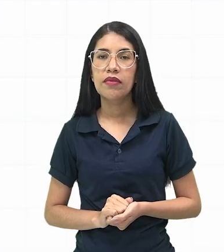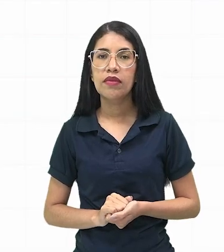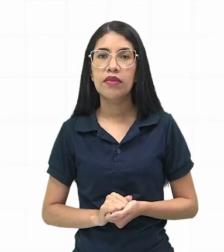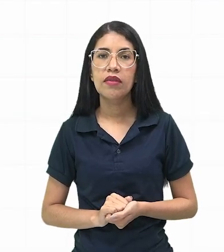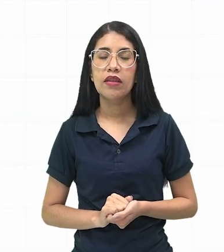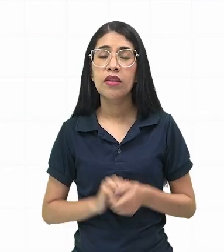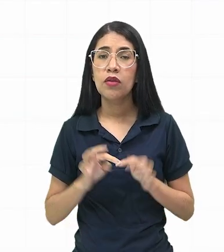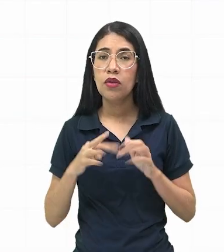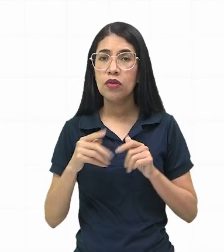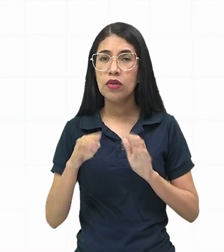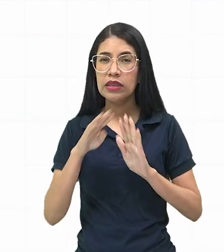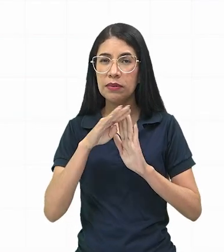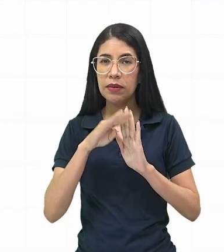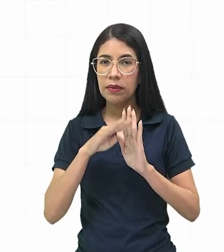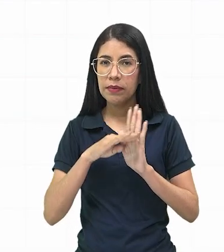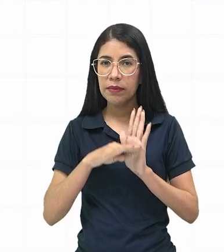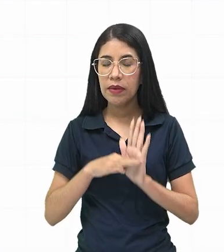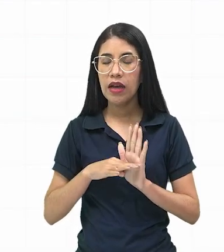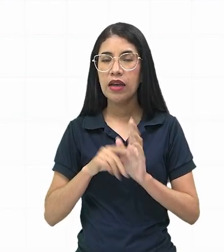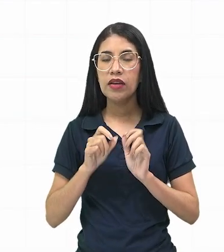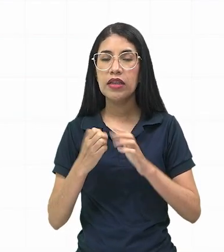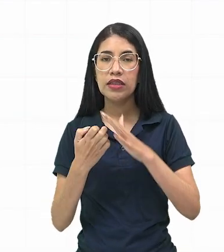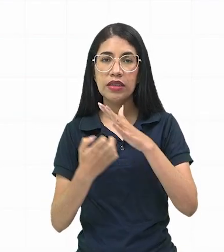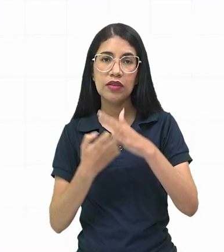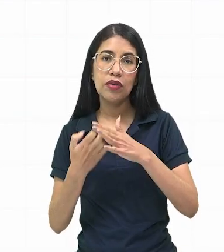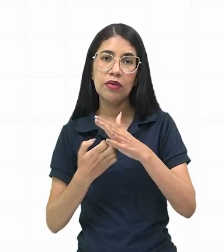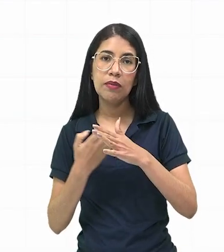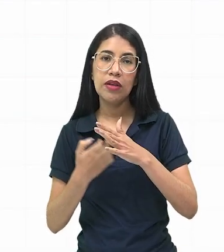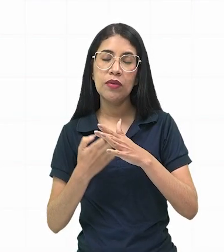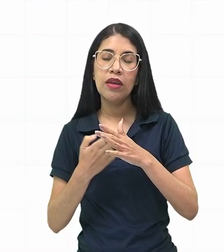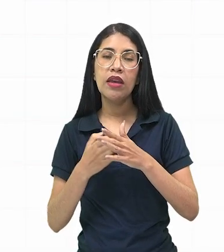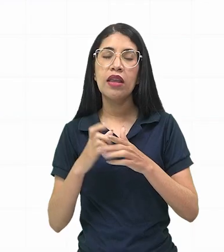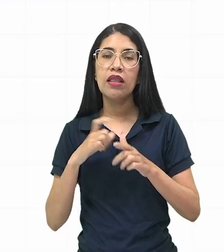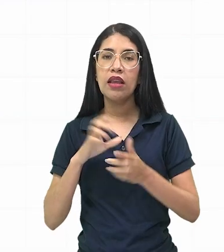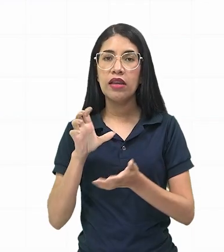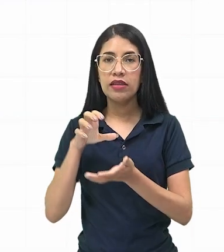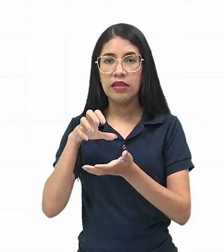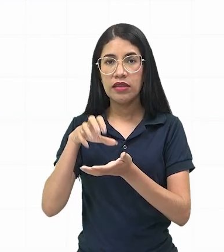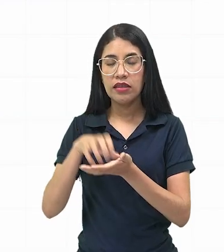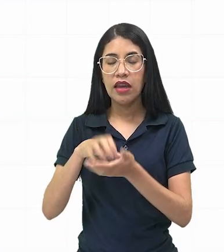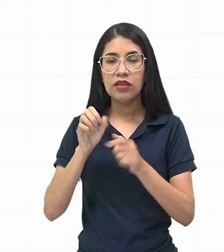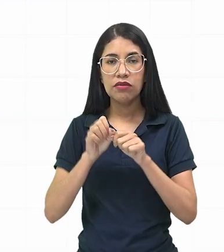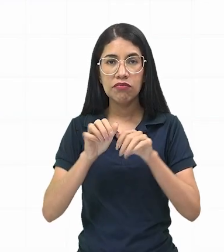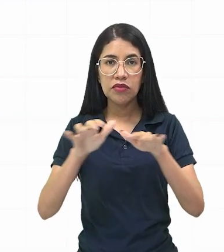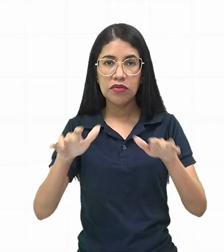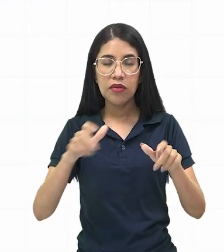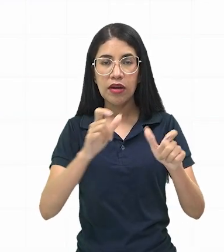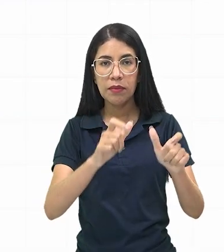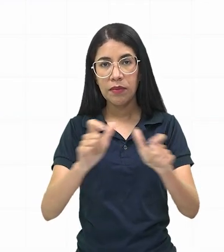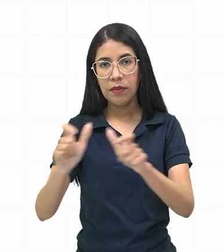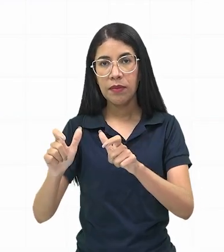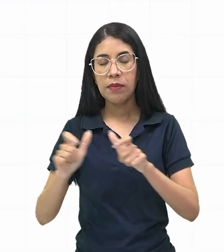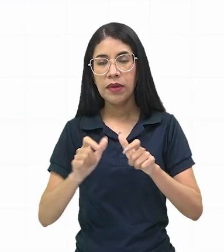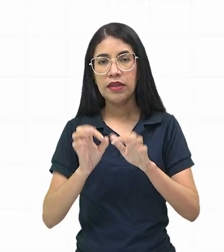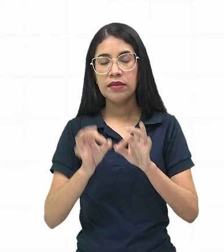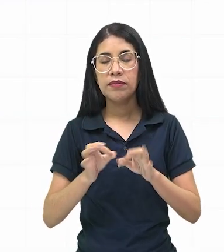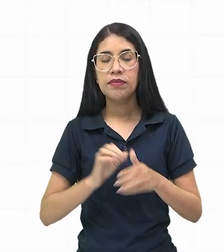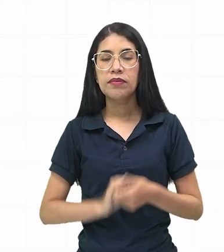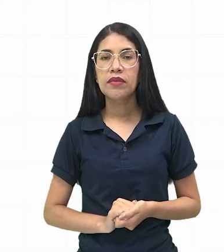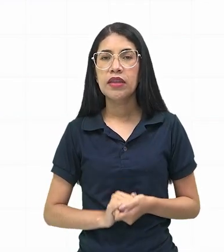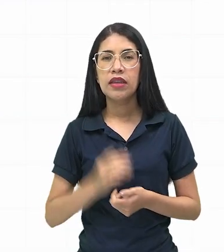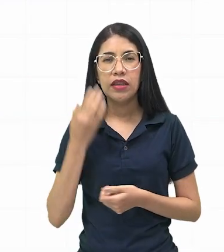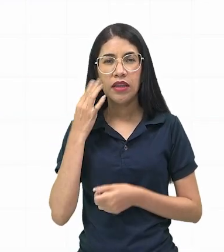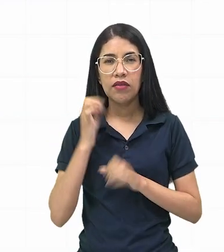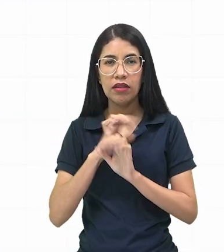outras. Todas essas aqui são empresas consideradas transnacionais, certo? Deu para compreender o que é uma